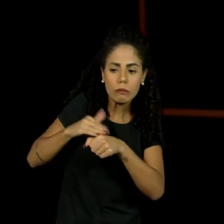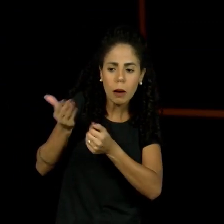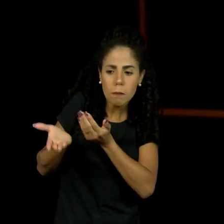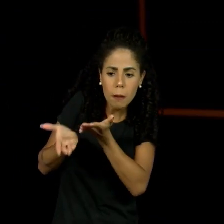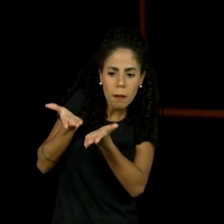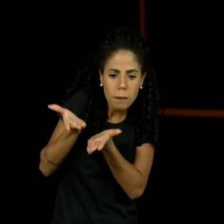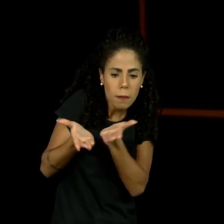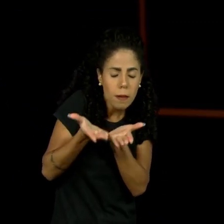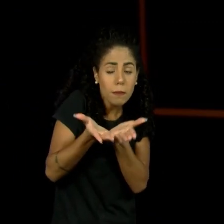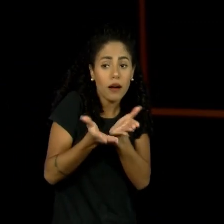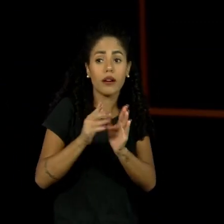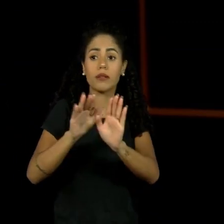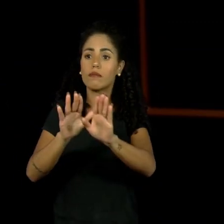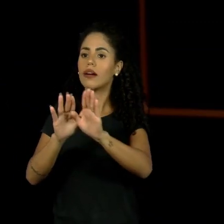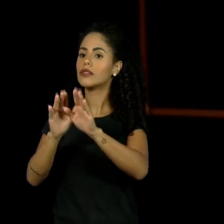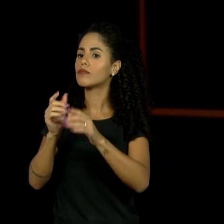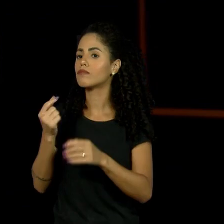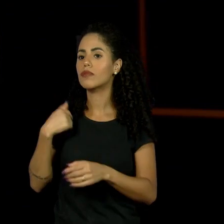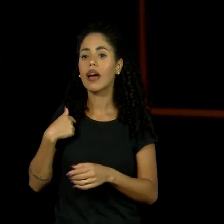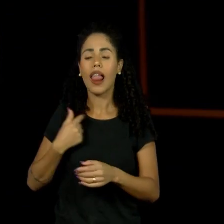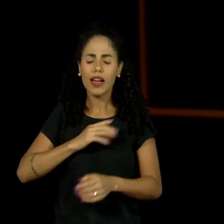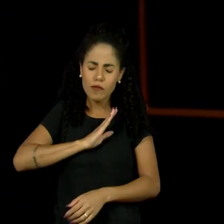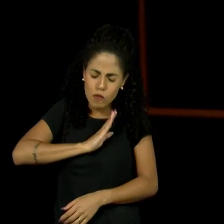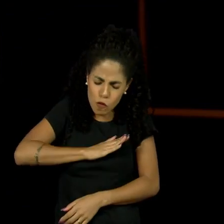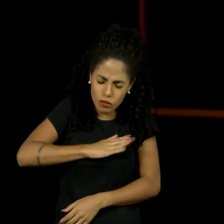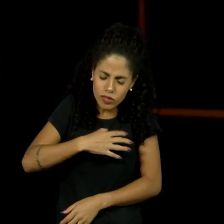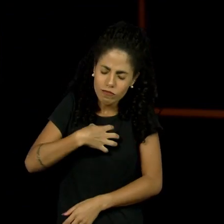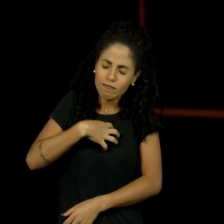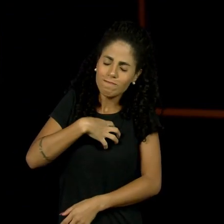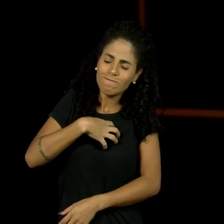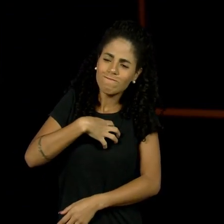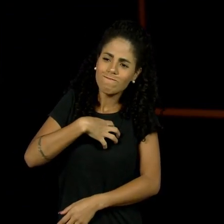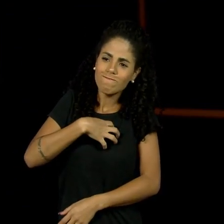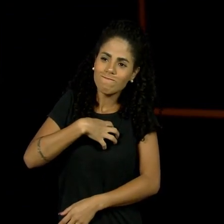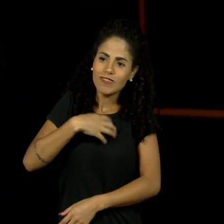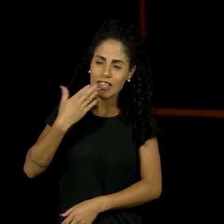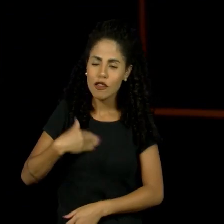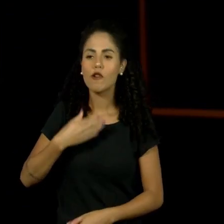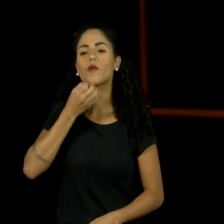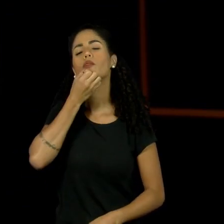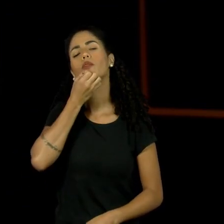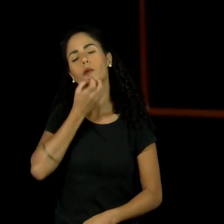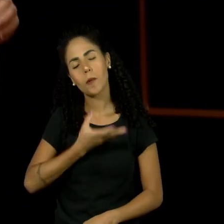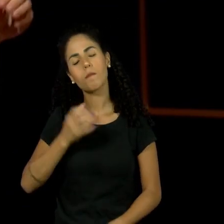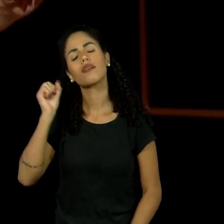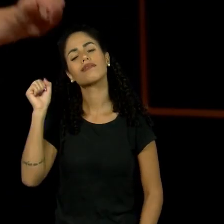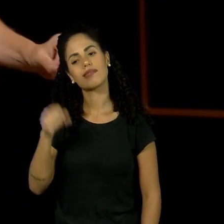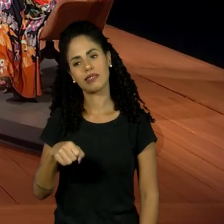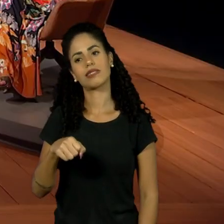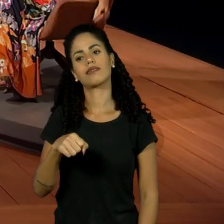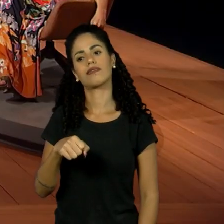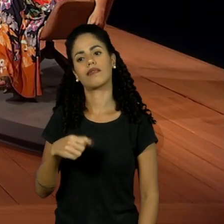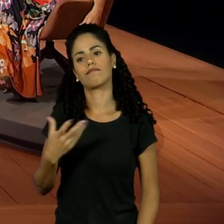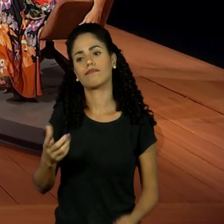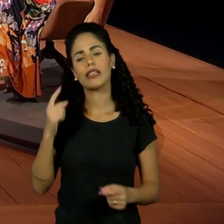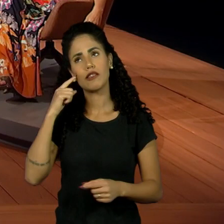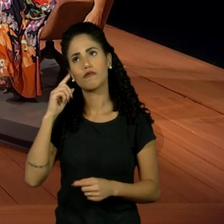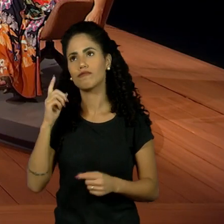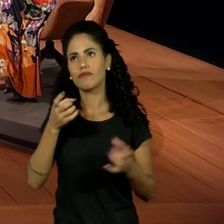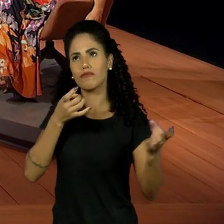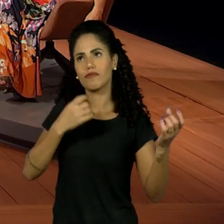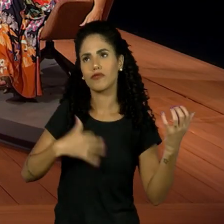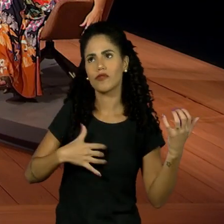mas quando eu estava do fundo do meu coração, eu falei assim, eu estou bem se nunca mais tocar violão.